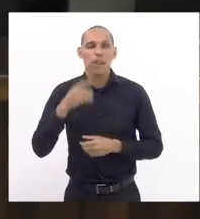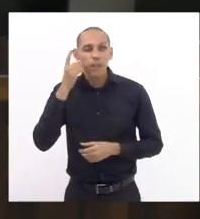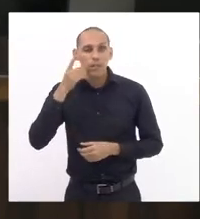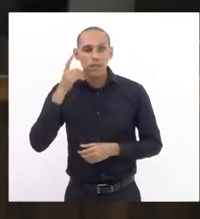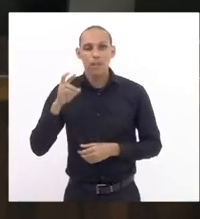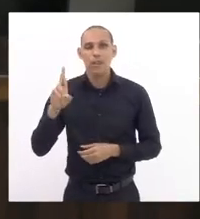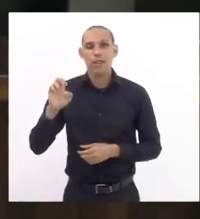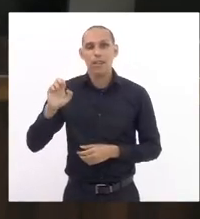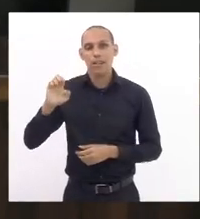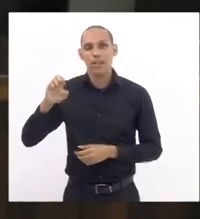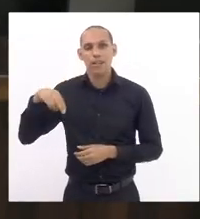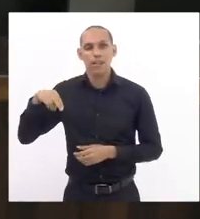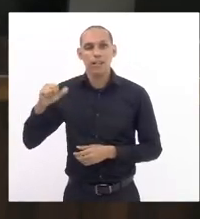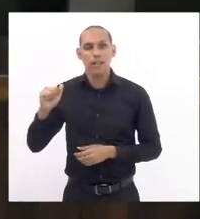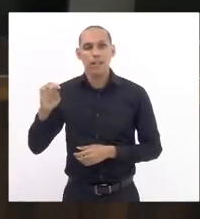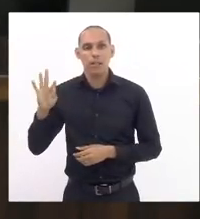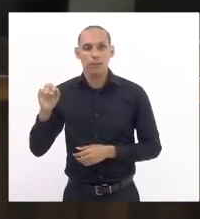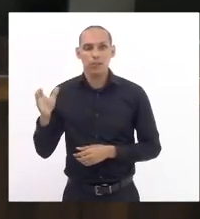Renato Zaca.